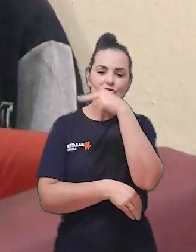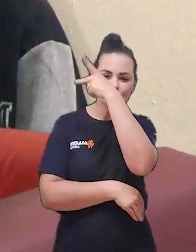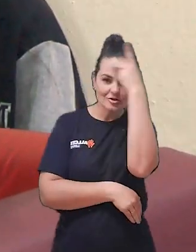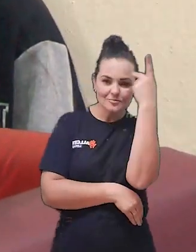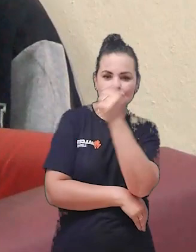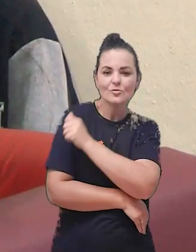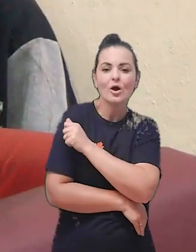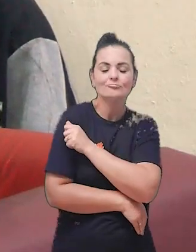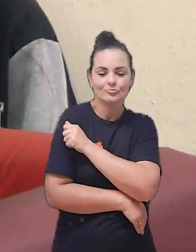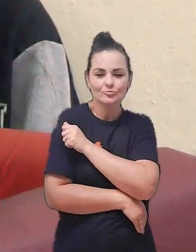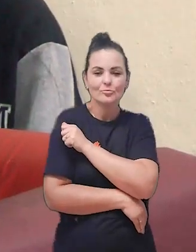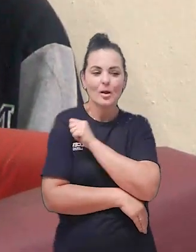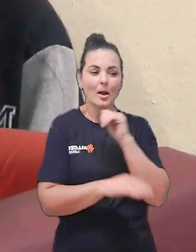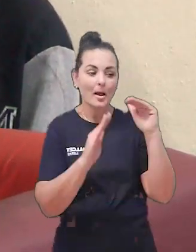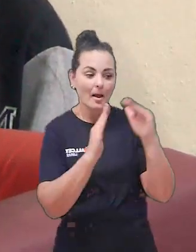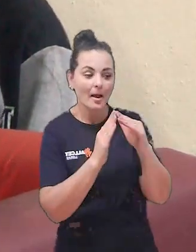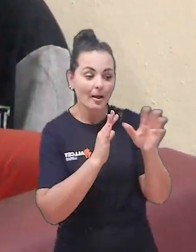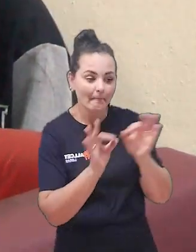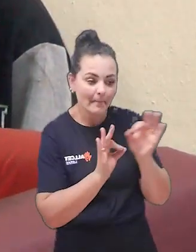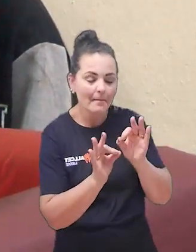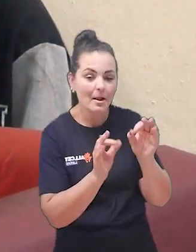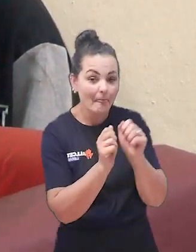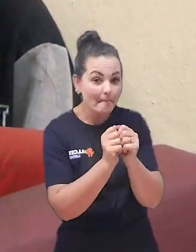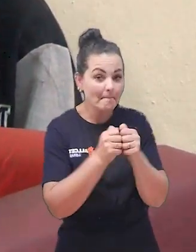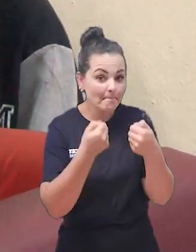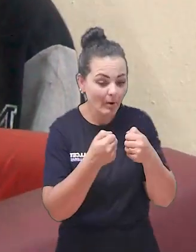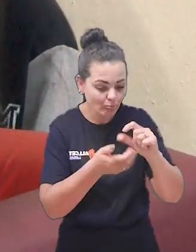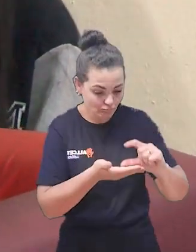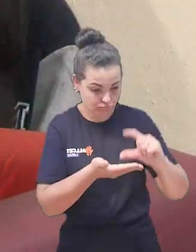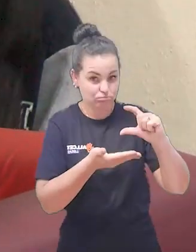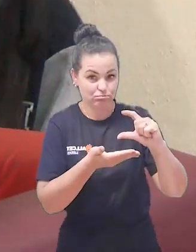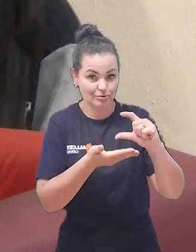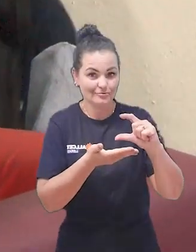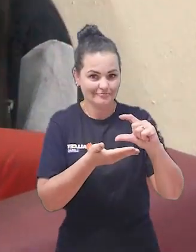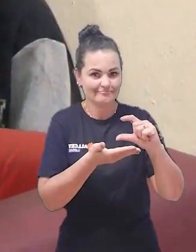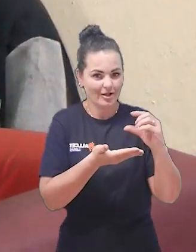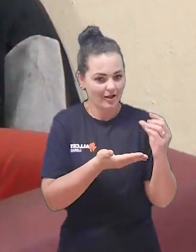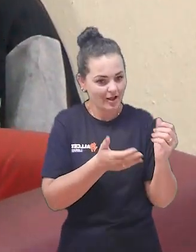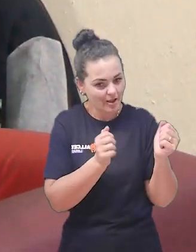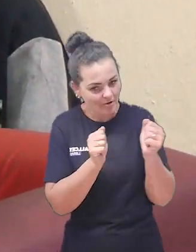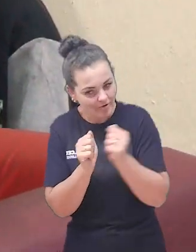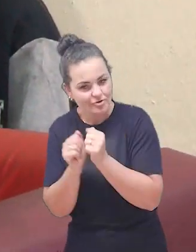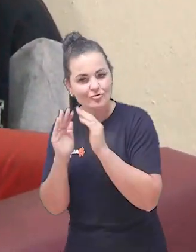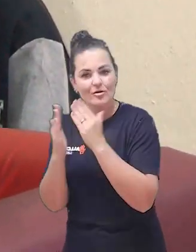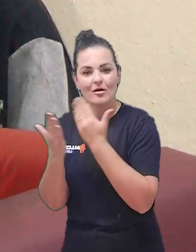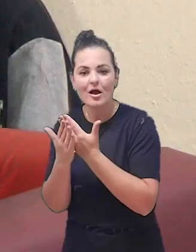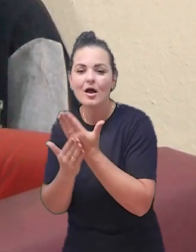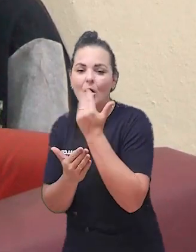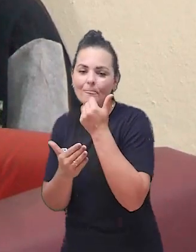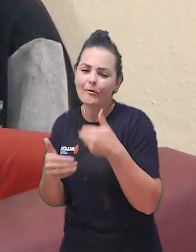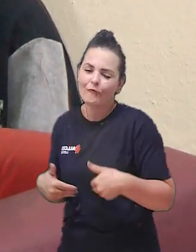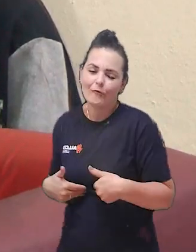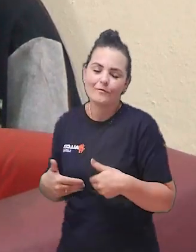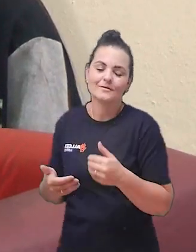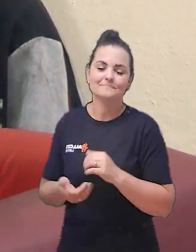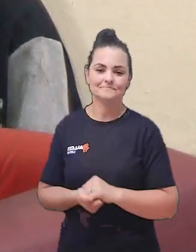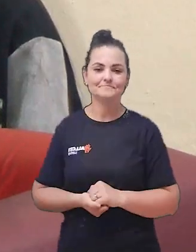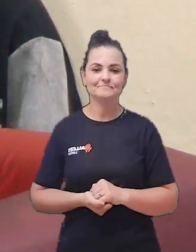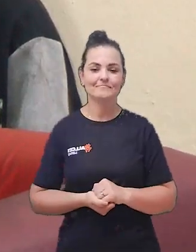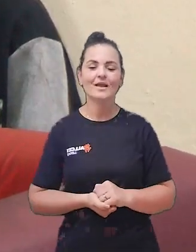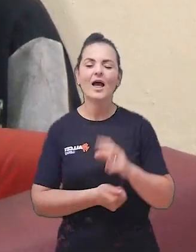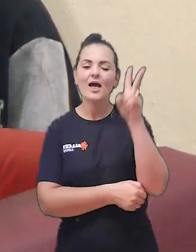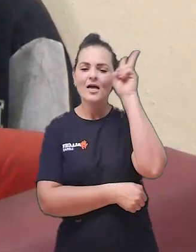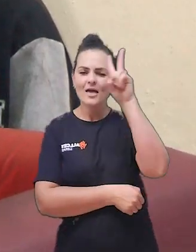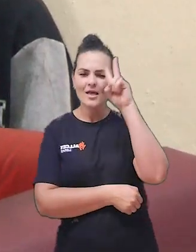né? Para comer, que todo mundo era guloso. E eu lembro que a